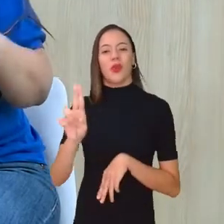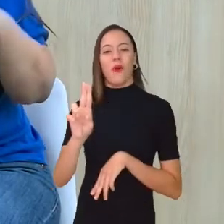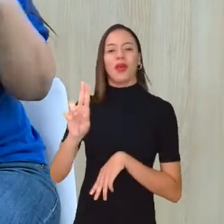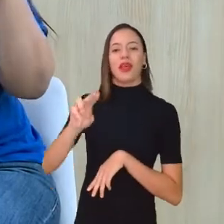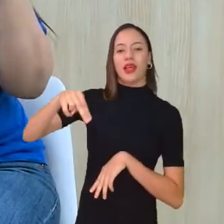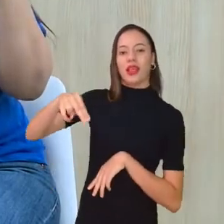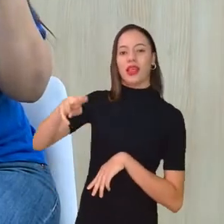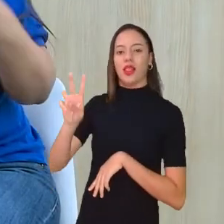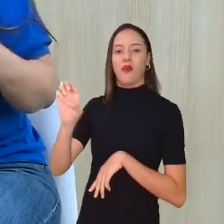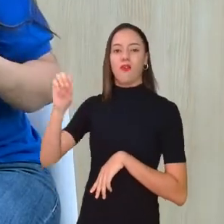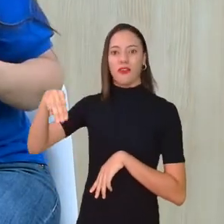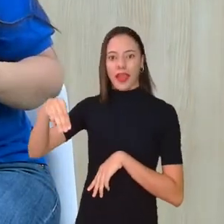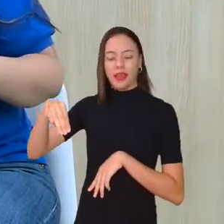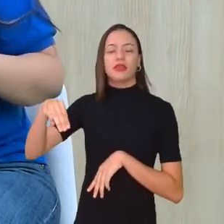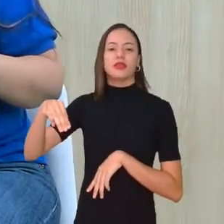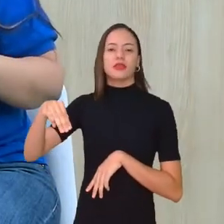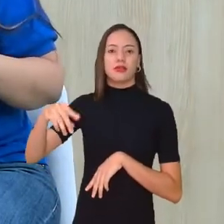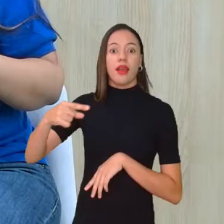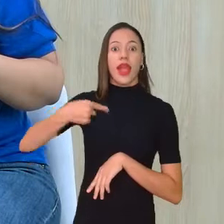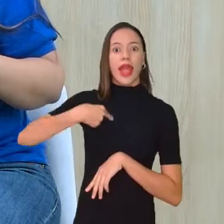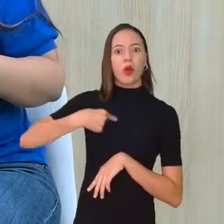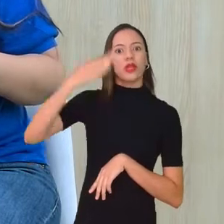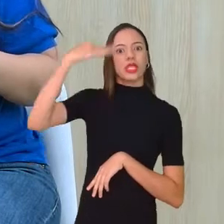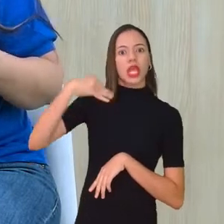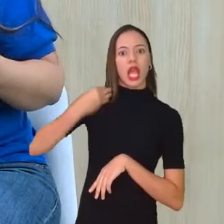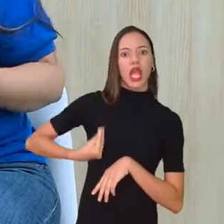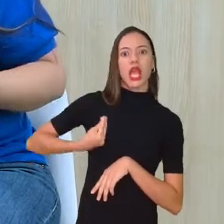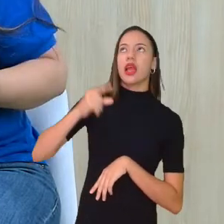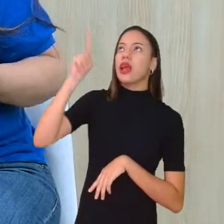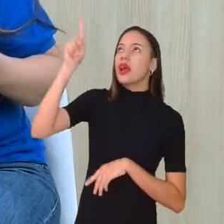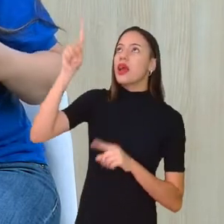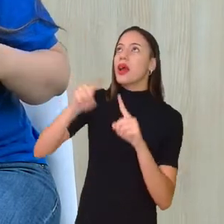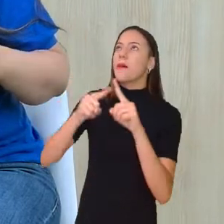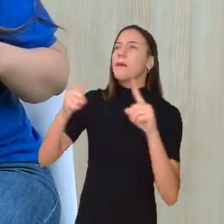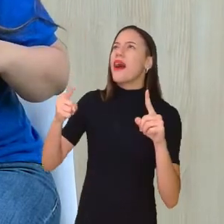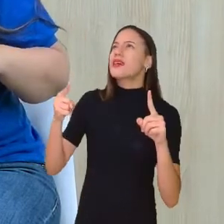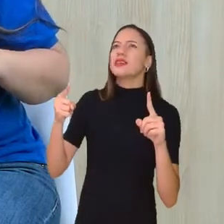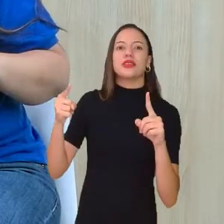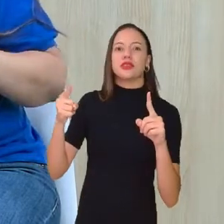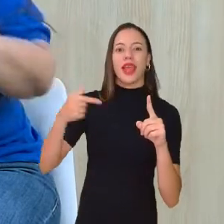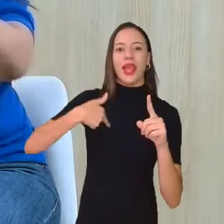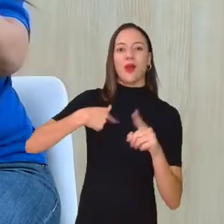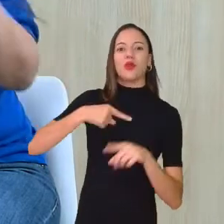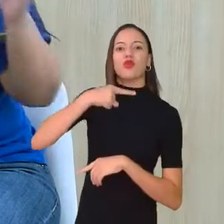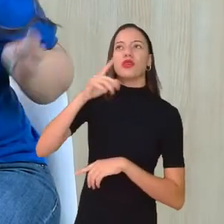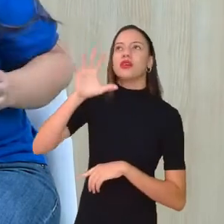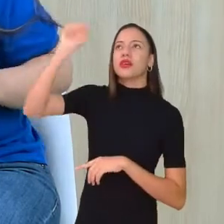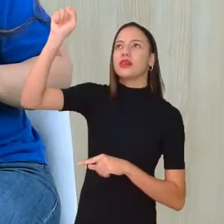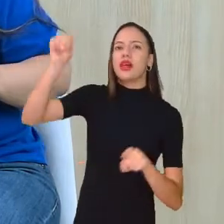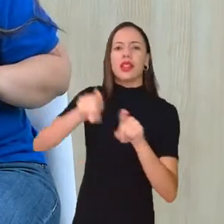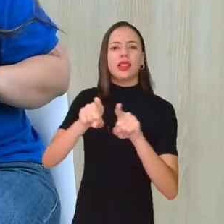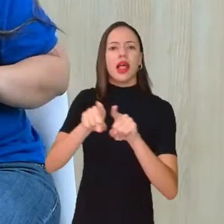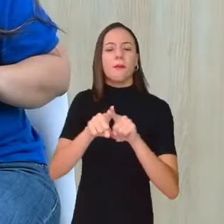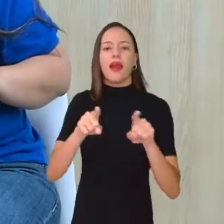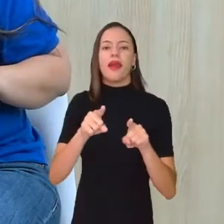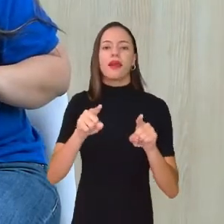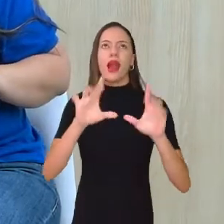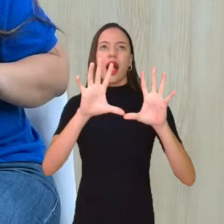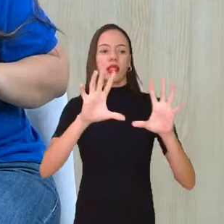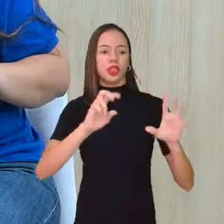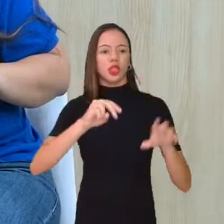ali, você sabe que está. E é difícil se perder, né, Tiago? Se estando na nuvem, a gente pode acessar em qualquer lugar,